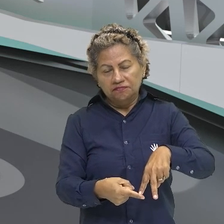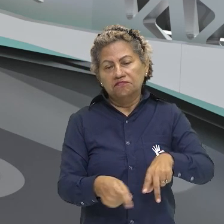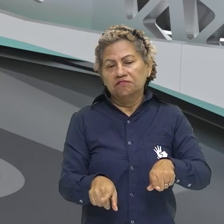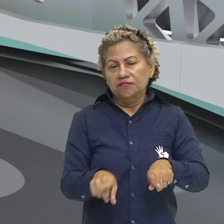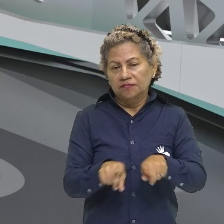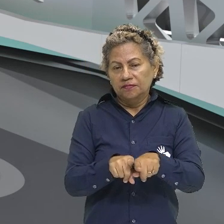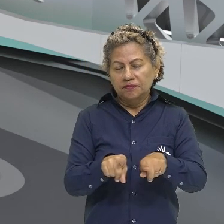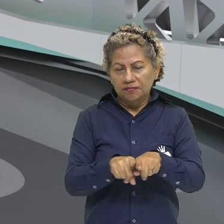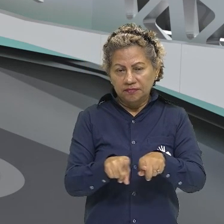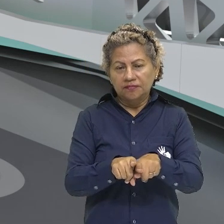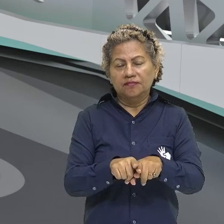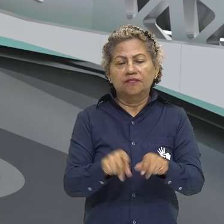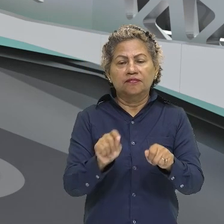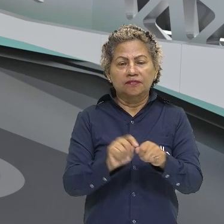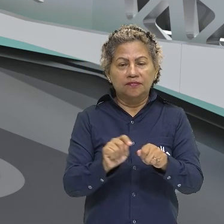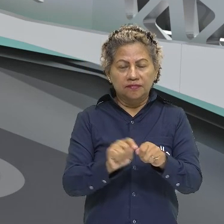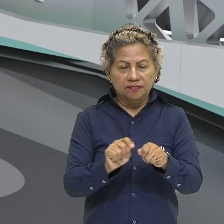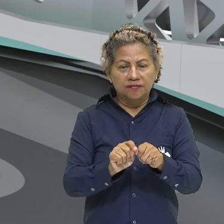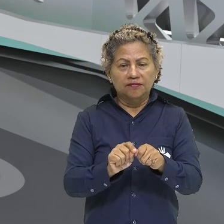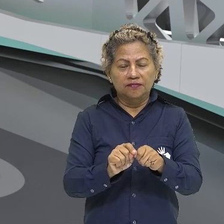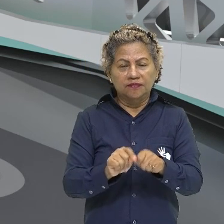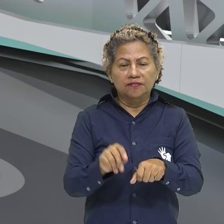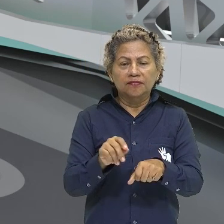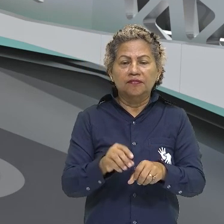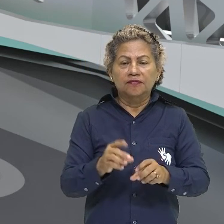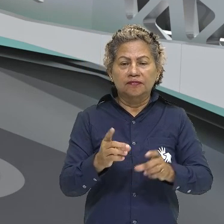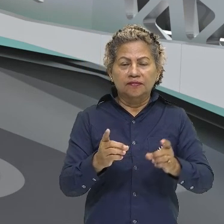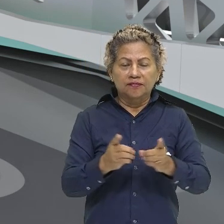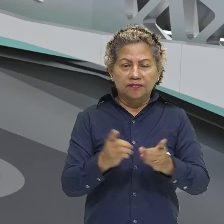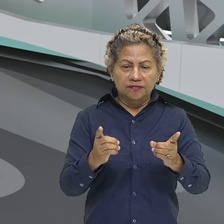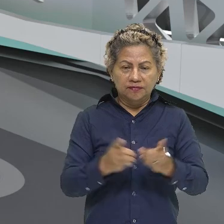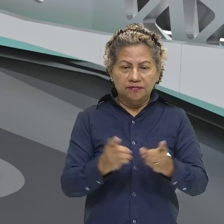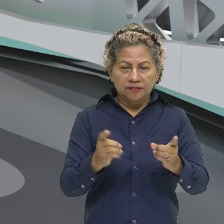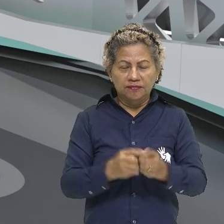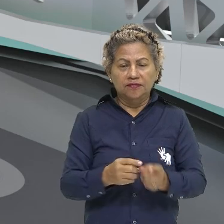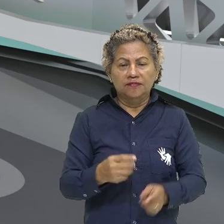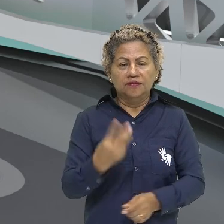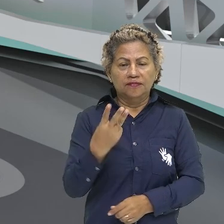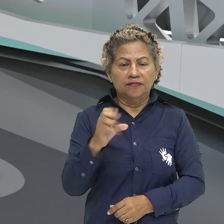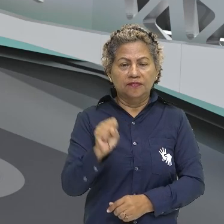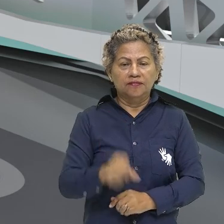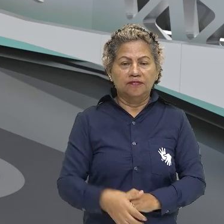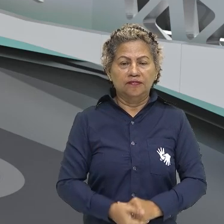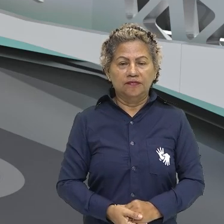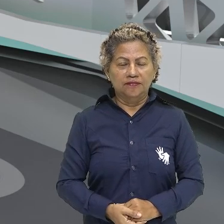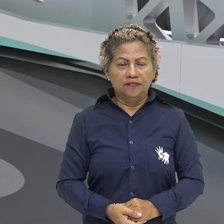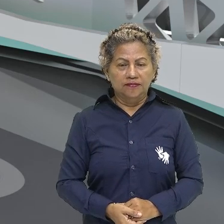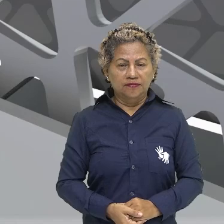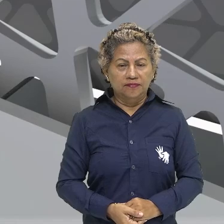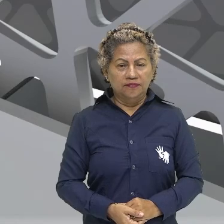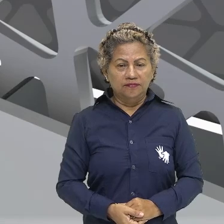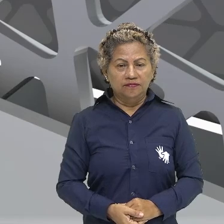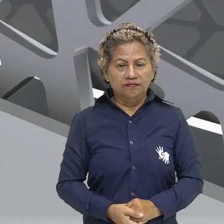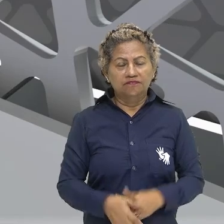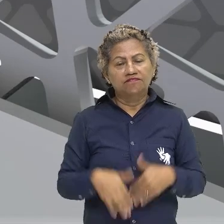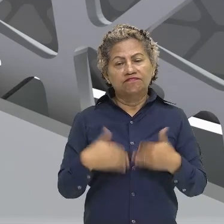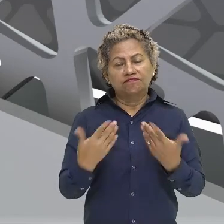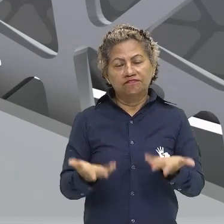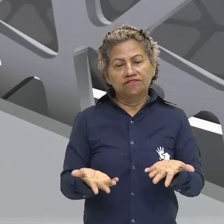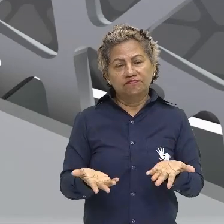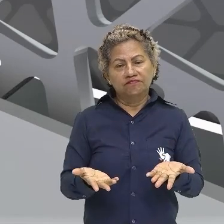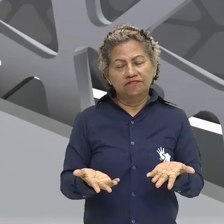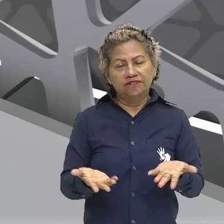também de fazer o alongamento de forma dinâmica, né? Que é o alongamento 3S. Ok? Bom, então